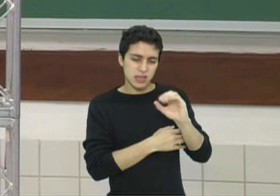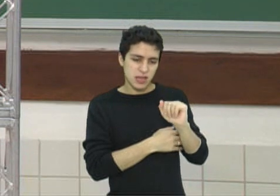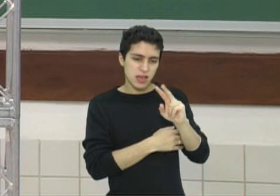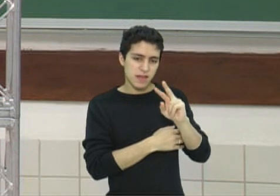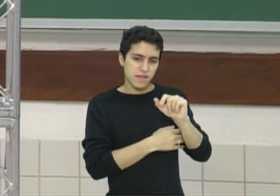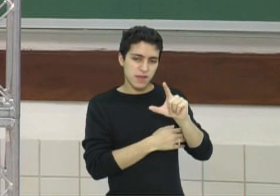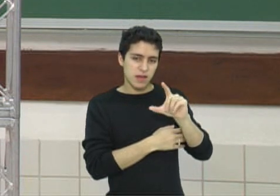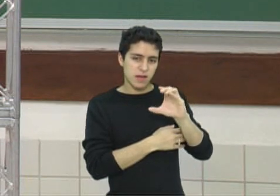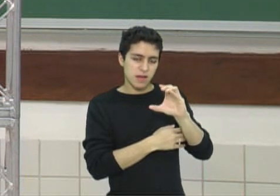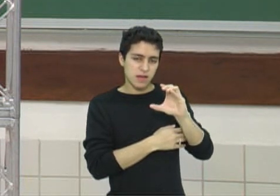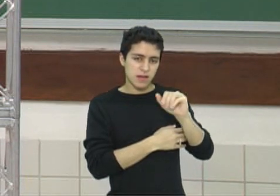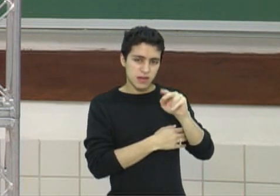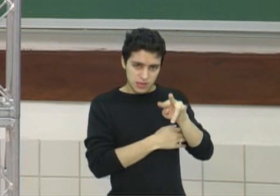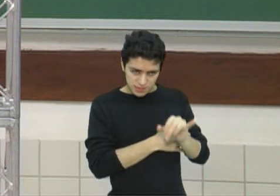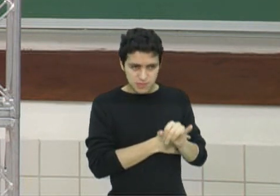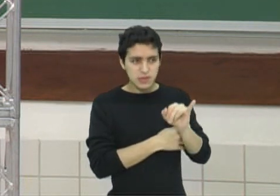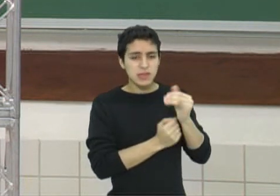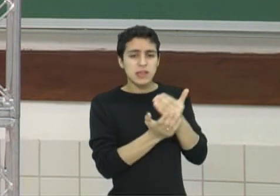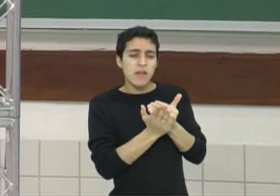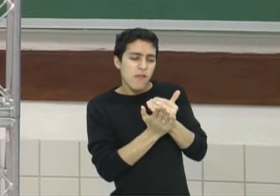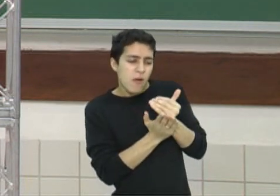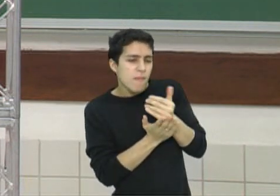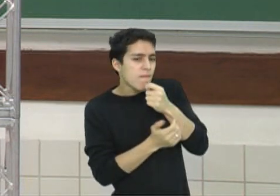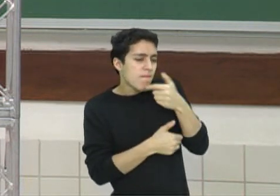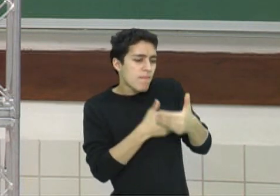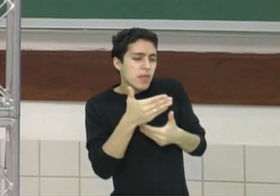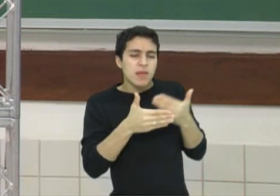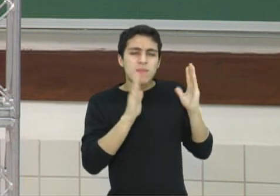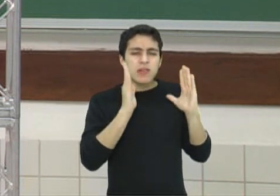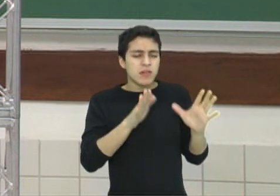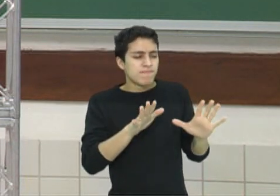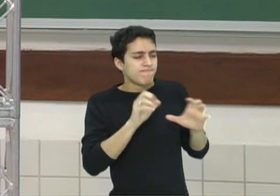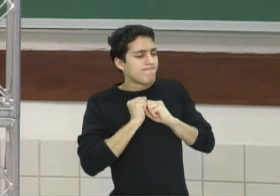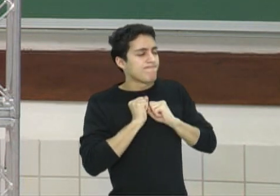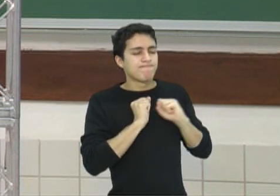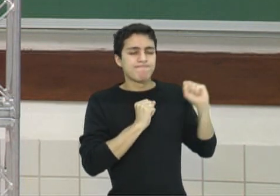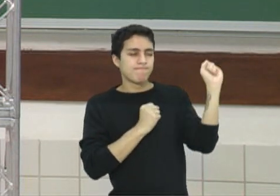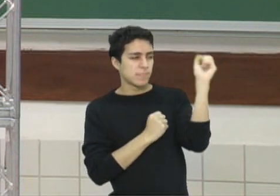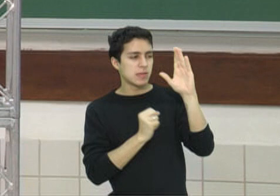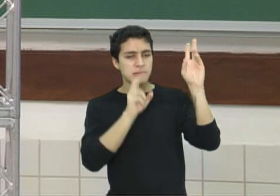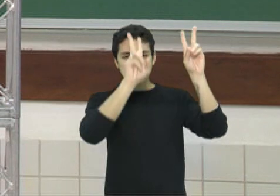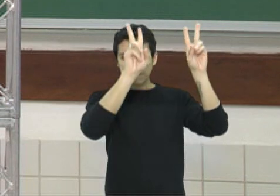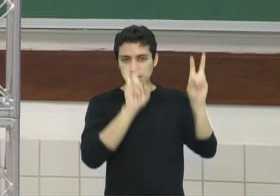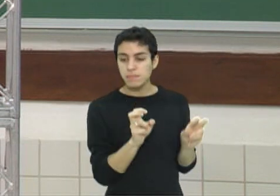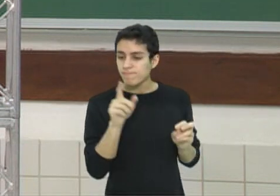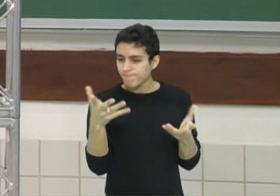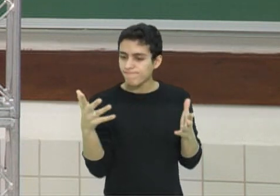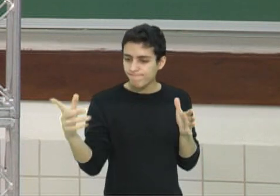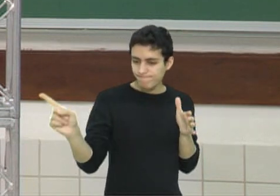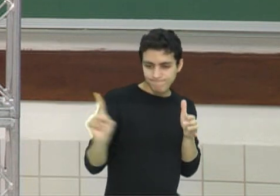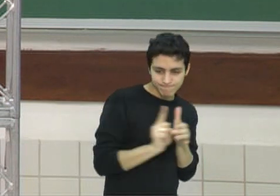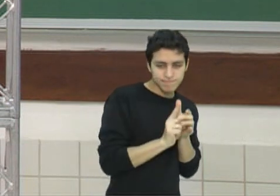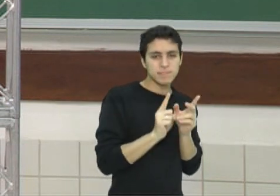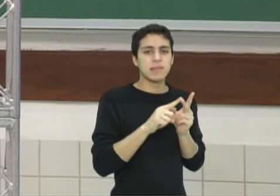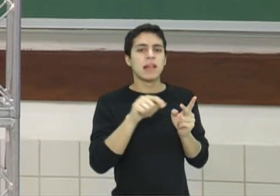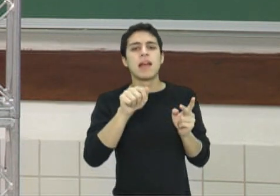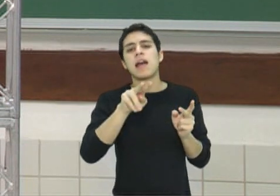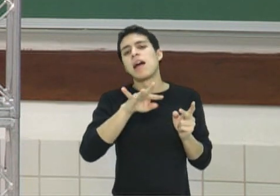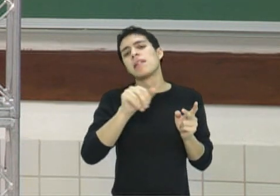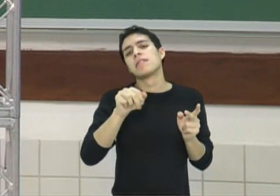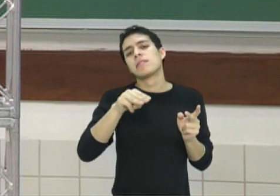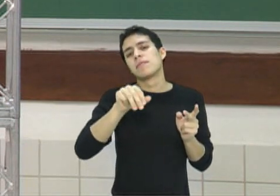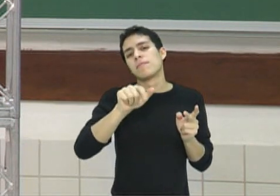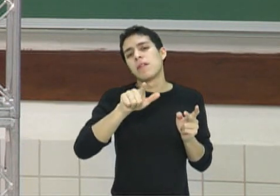mais abrasileirado, estava no início da sua carreira, mas já trazia muita questão dos temas brasileiros. Era o que eles queriam. Anita Malfatti já tinha